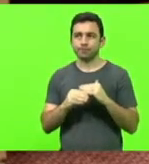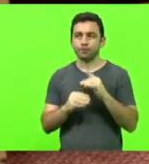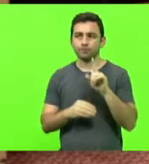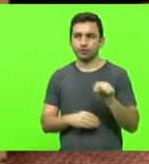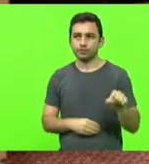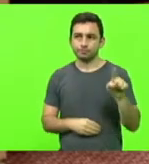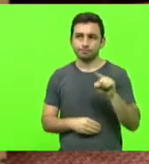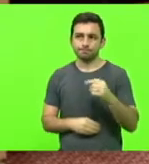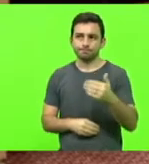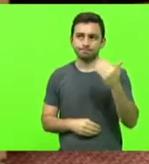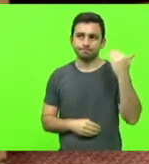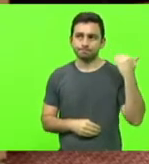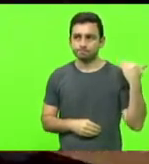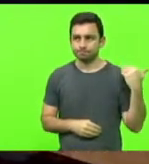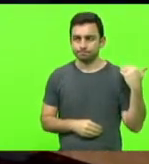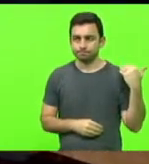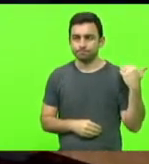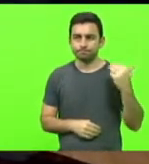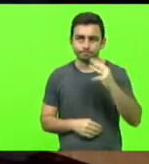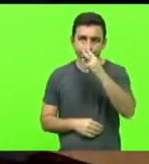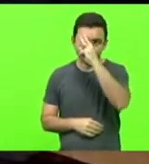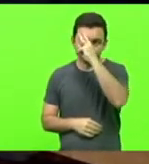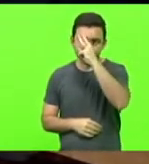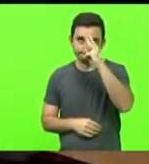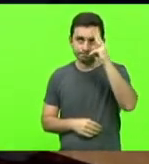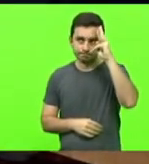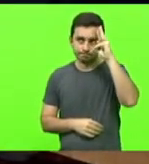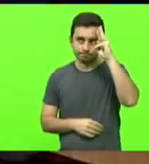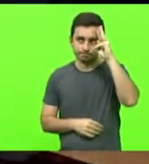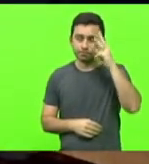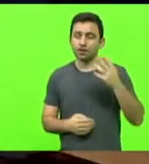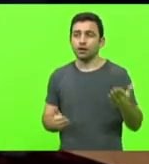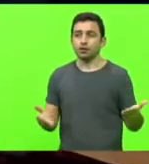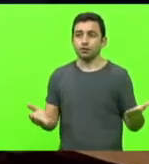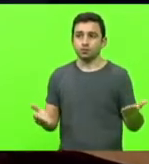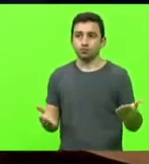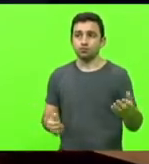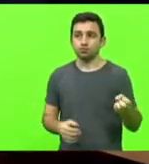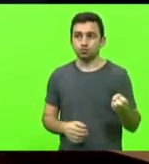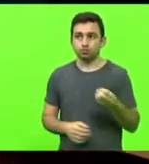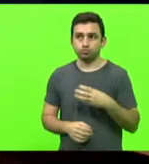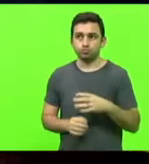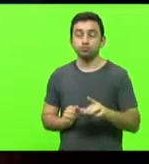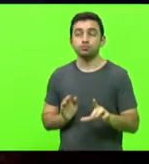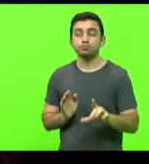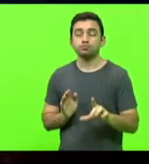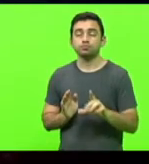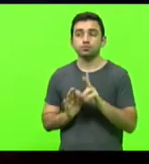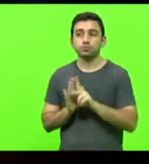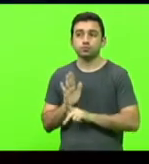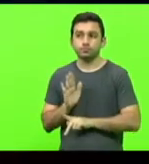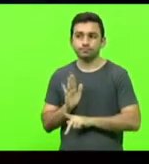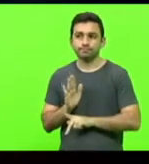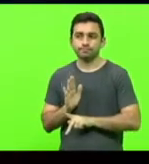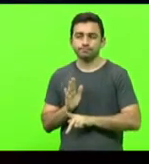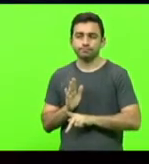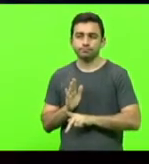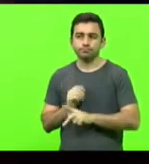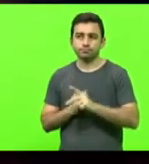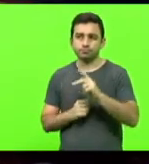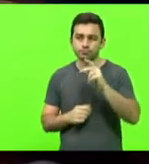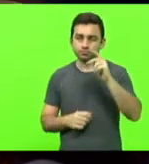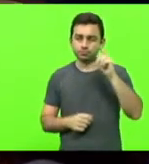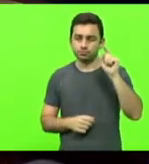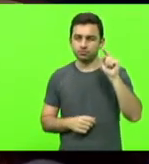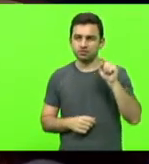do deputado Volney, o atual projeto também do deputado Altair Silva, ele prevê o parcelamento